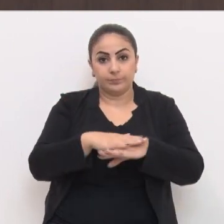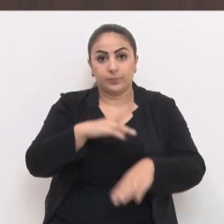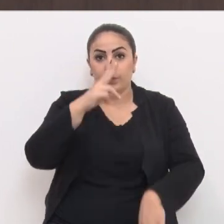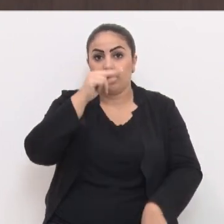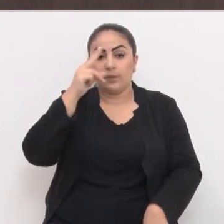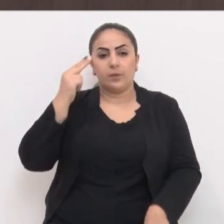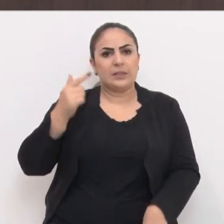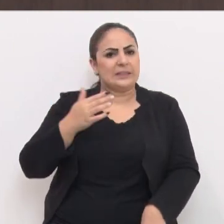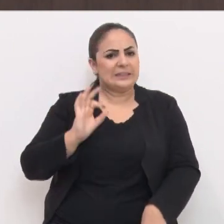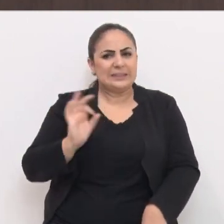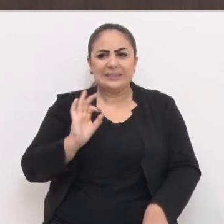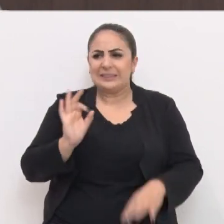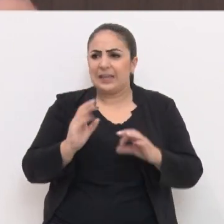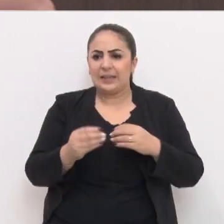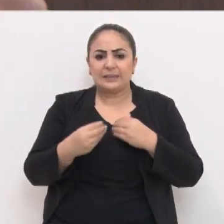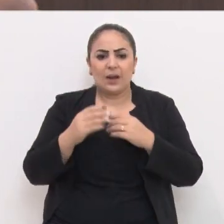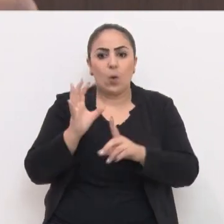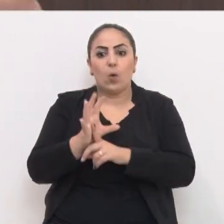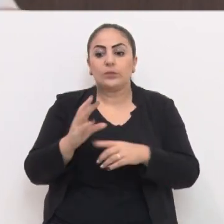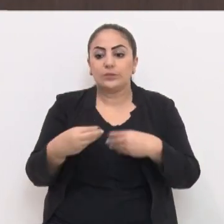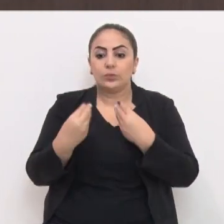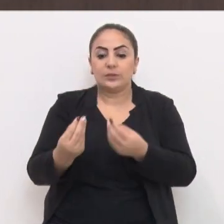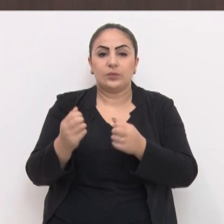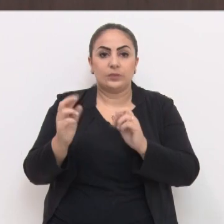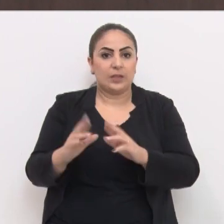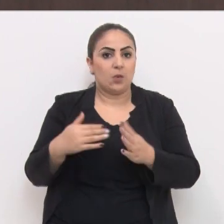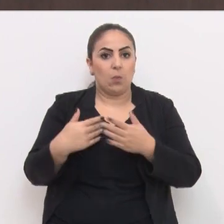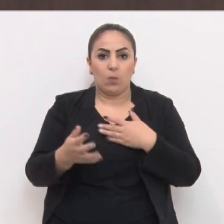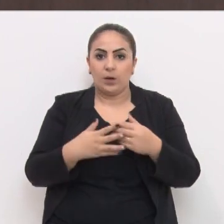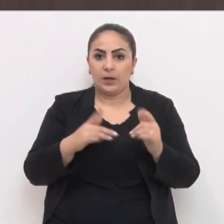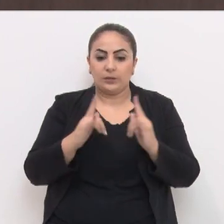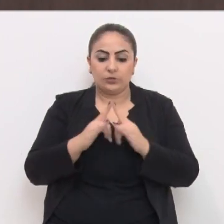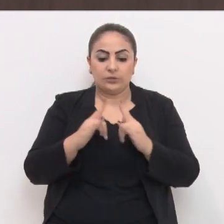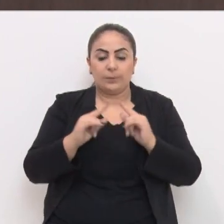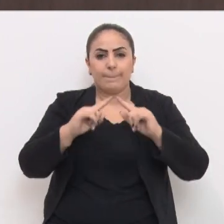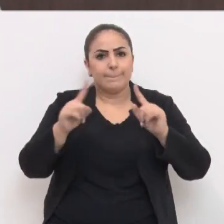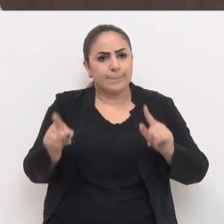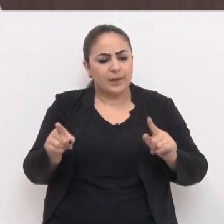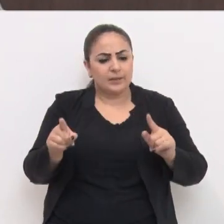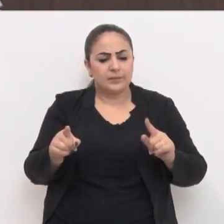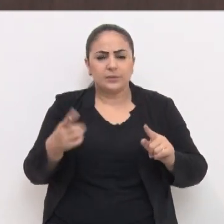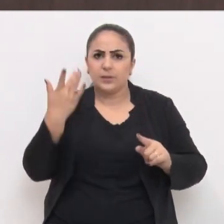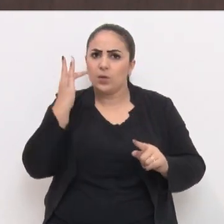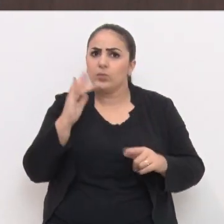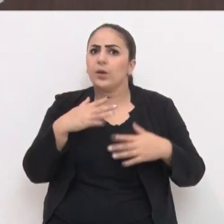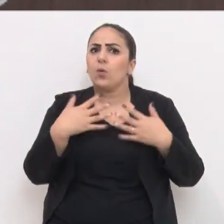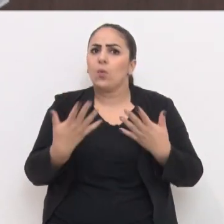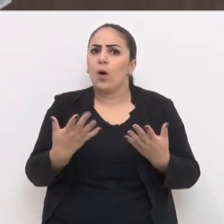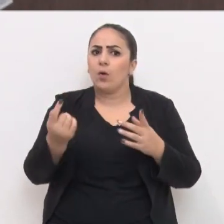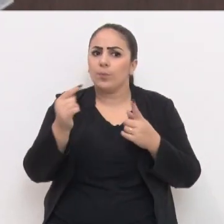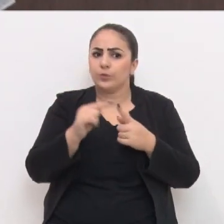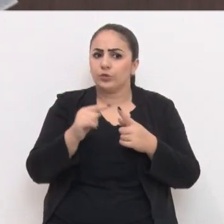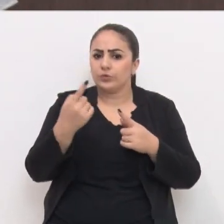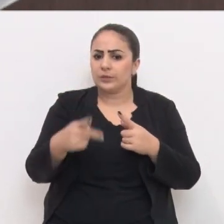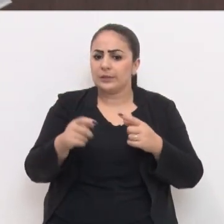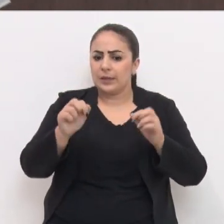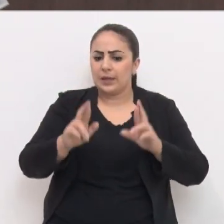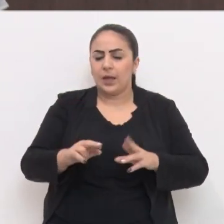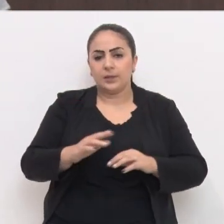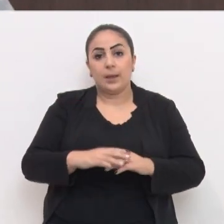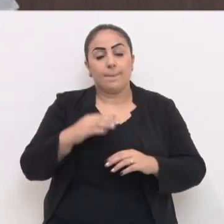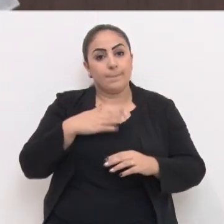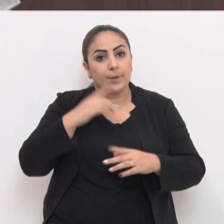Não tenho nada contra a doação de área para qualquer tipo de entidade, mas não sei qual é o objetivo daquela área. E